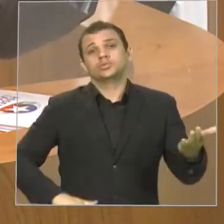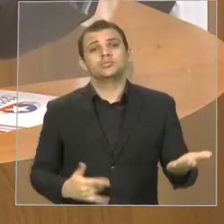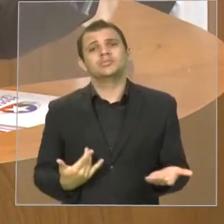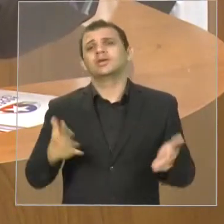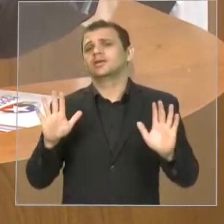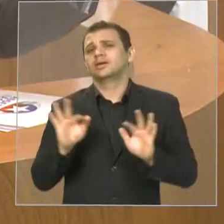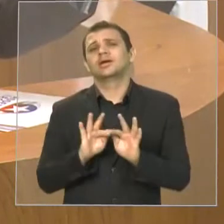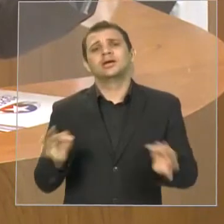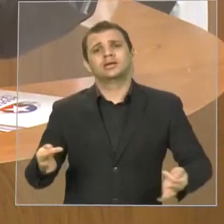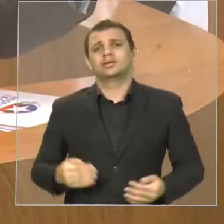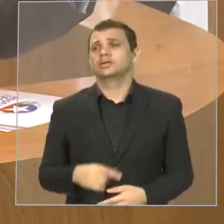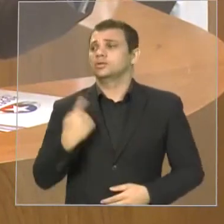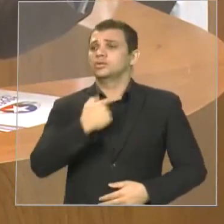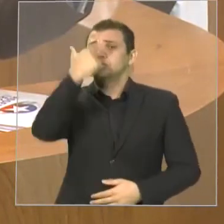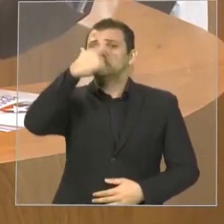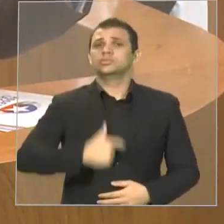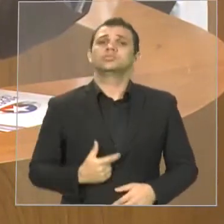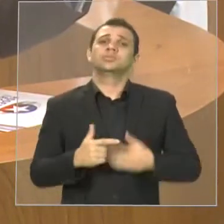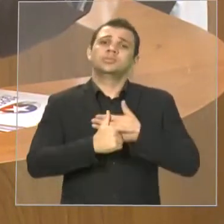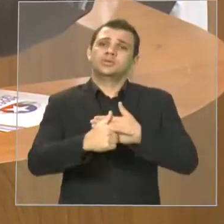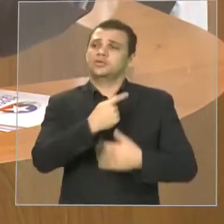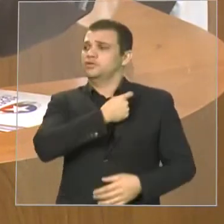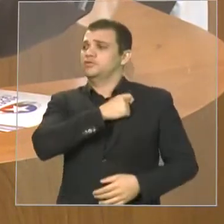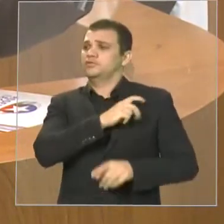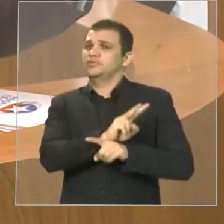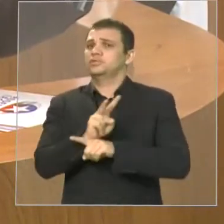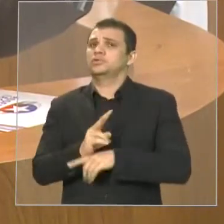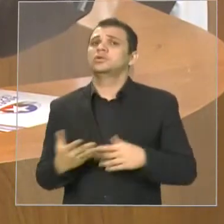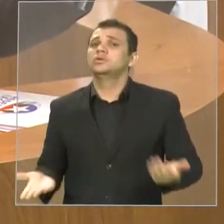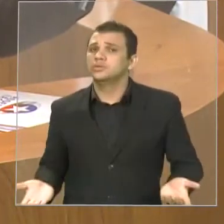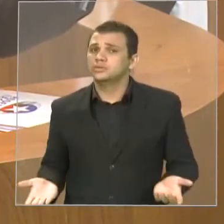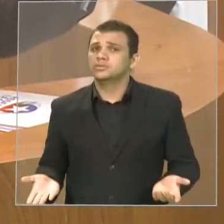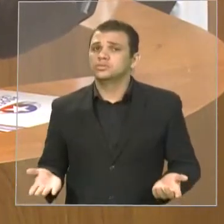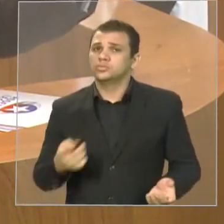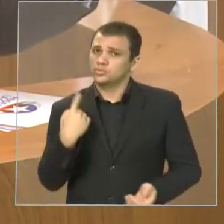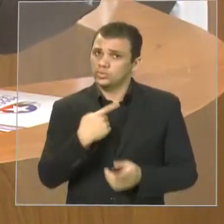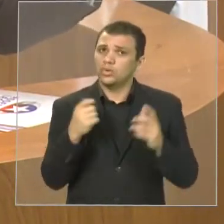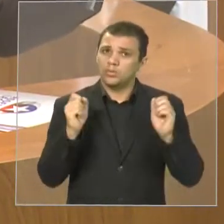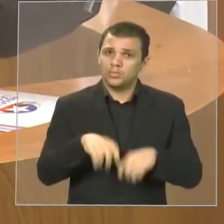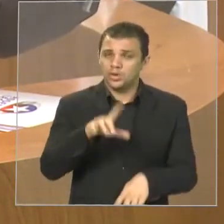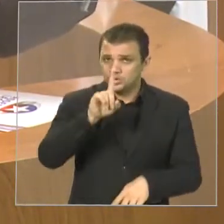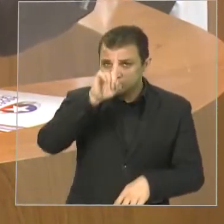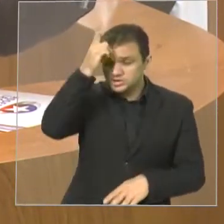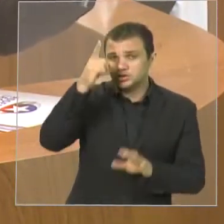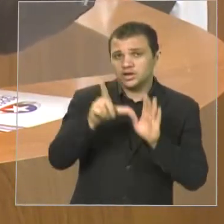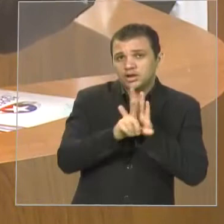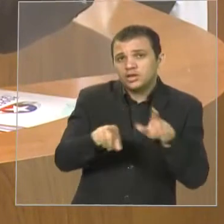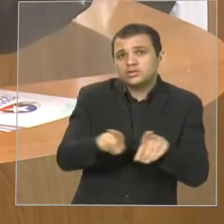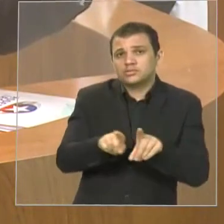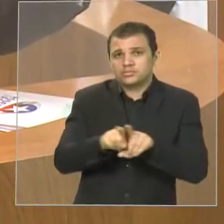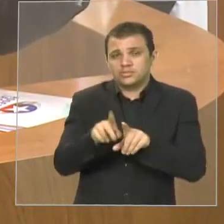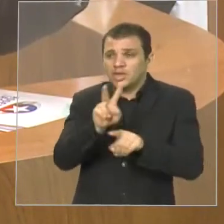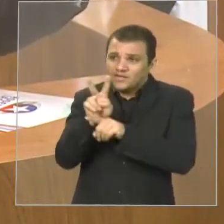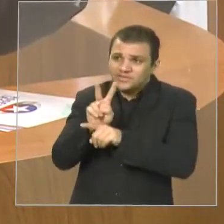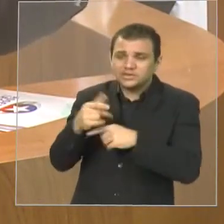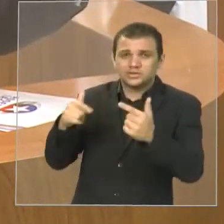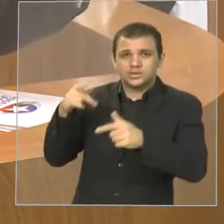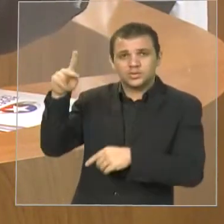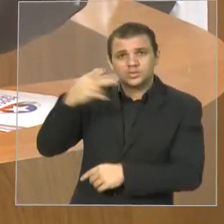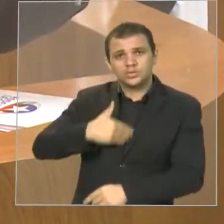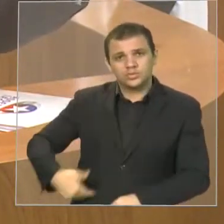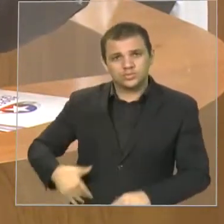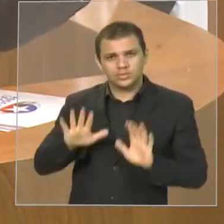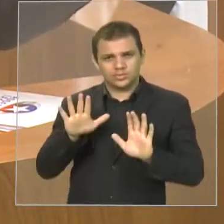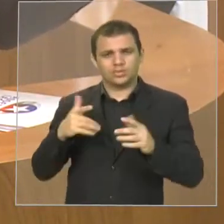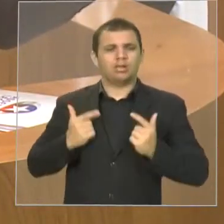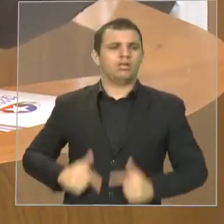de fiscalizador? Nós temos a atribuição de legislar e de fiscalizar as ações do Executivo. Não podemos furtar dessa